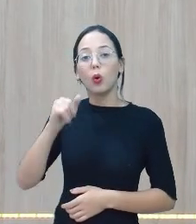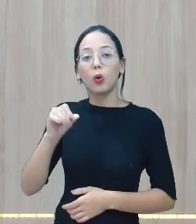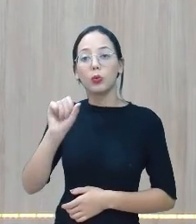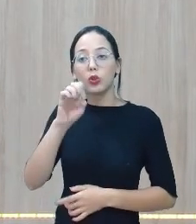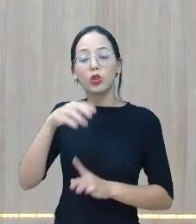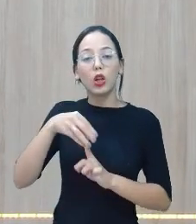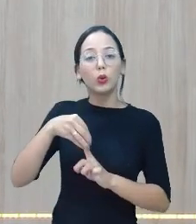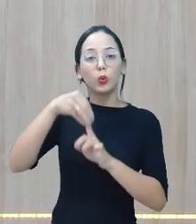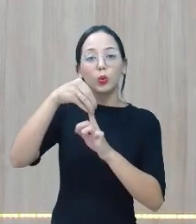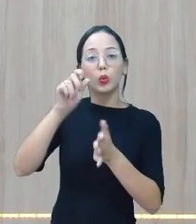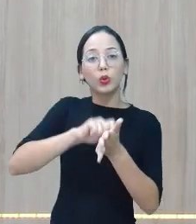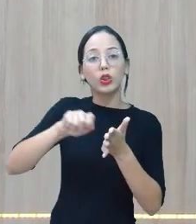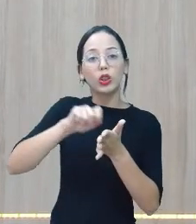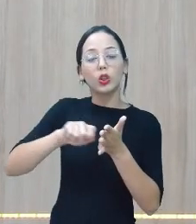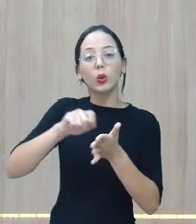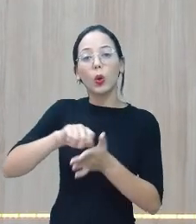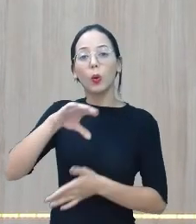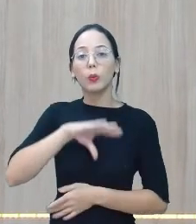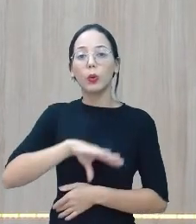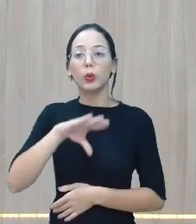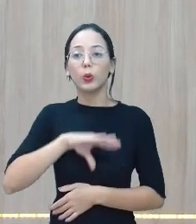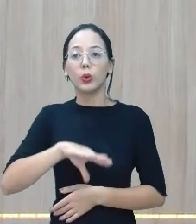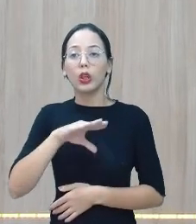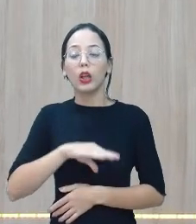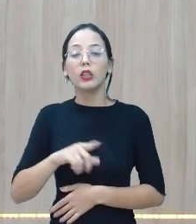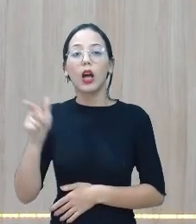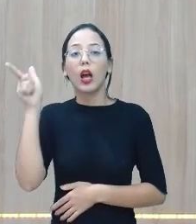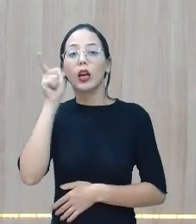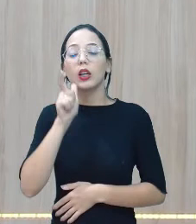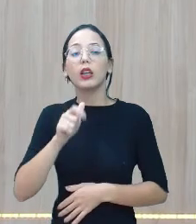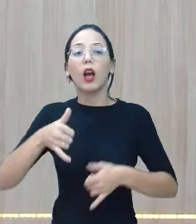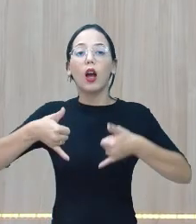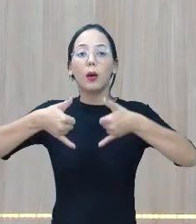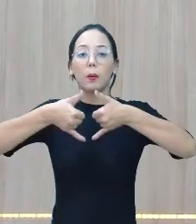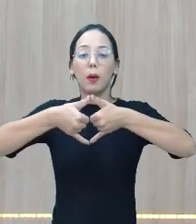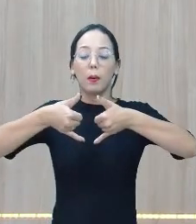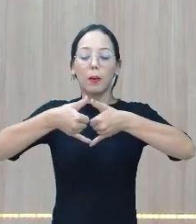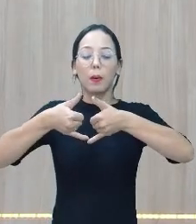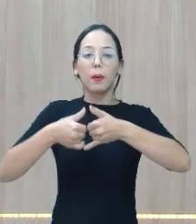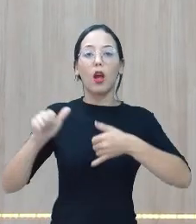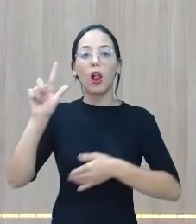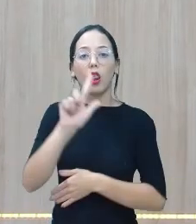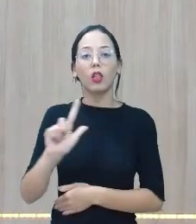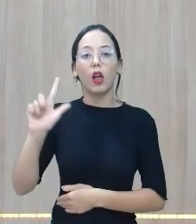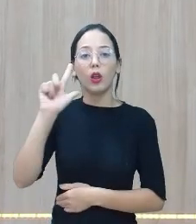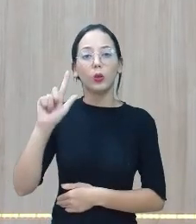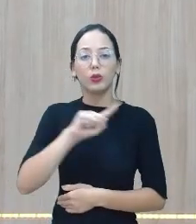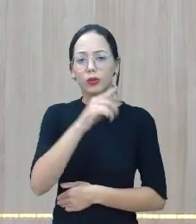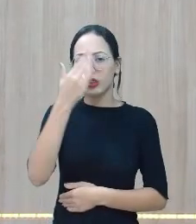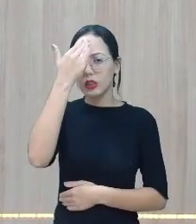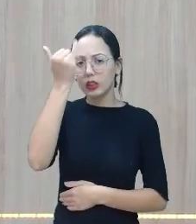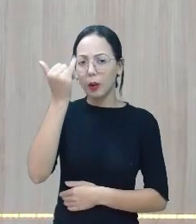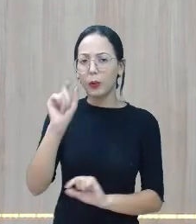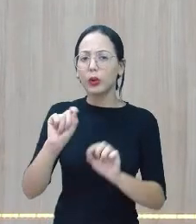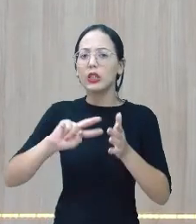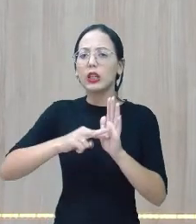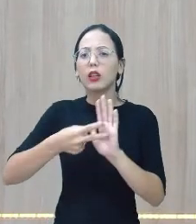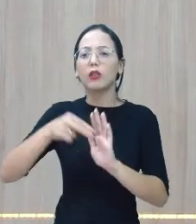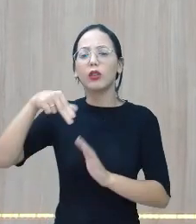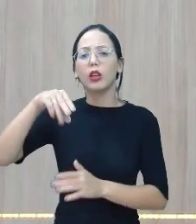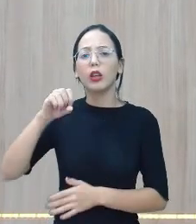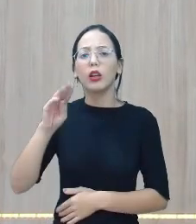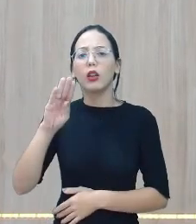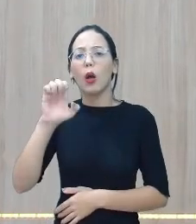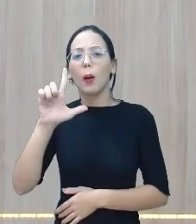único escritor de língua portuguesa a ganhar o Nobel de Literatura. Vocês sabem o que é o Nobel? É